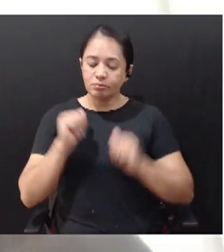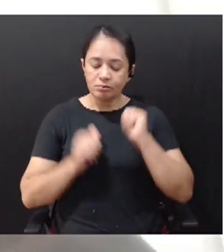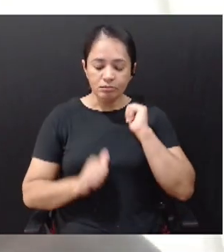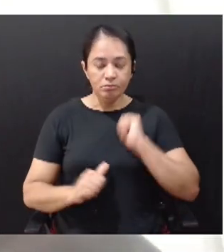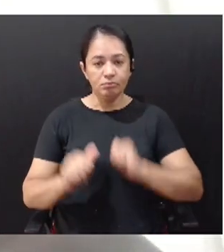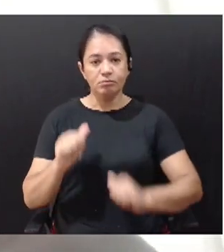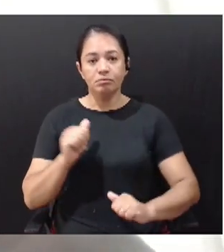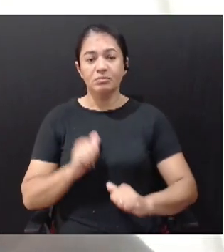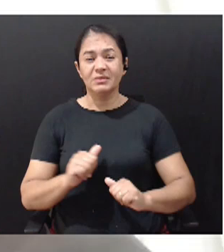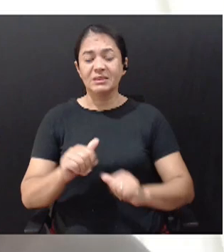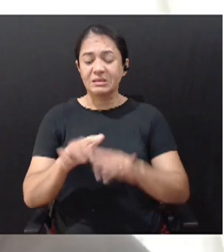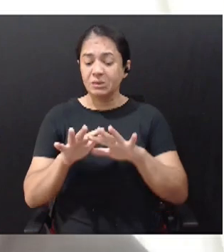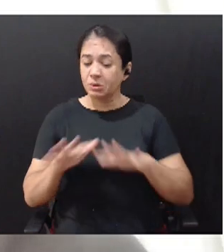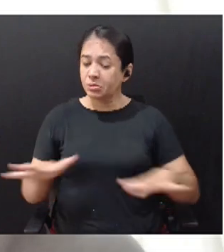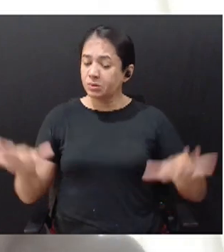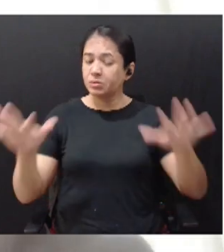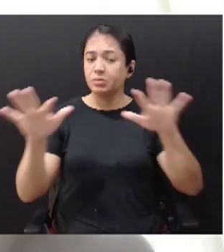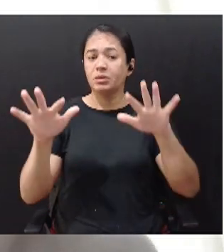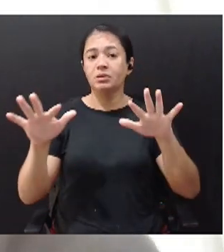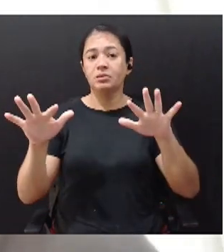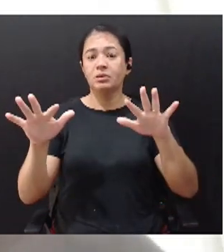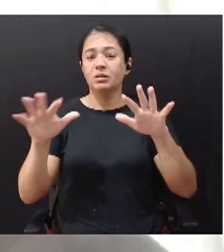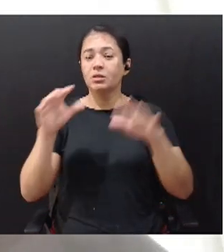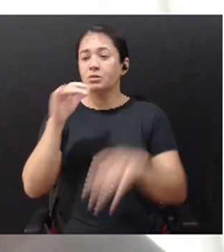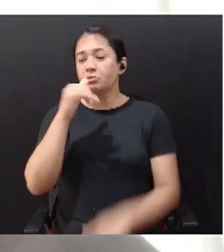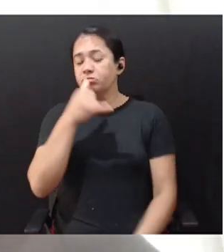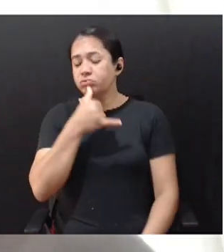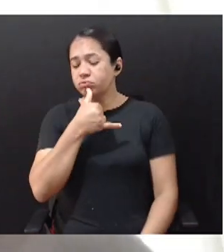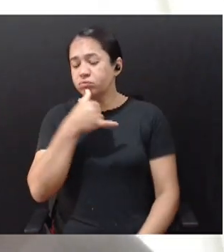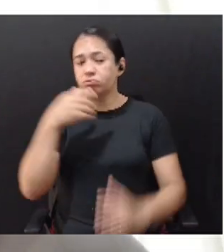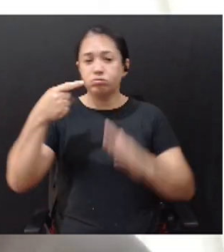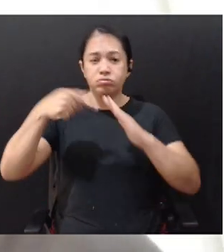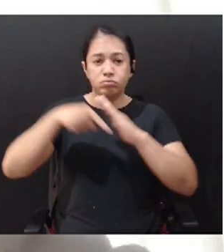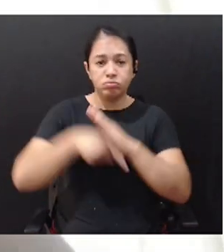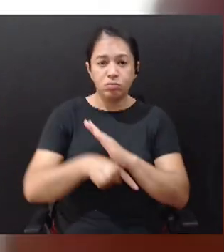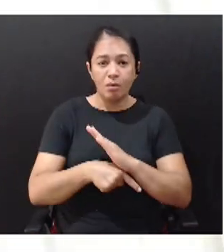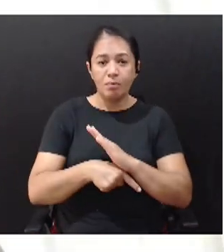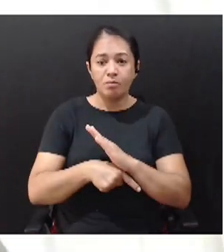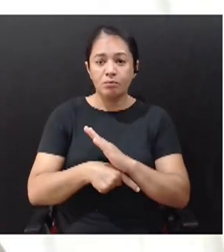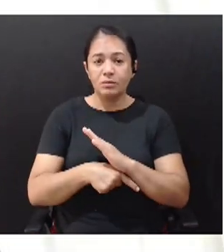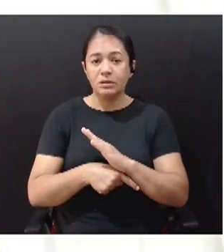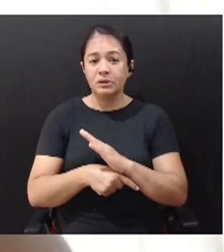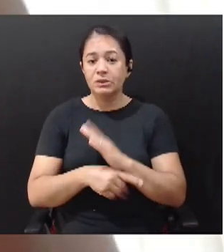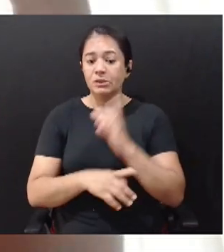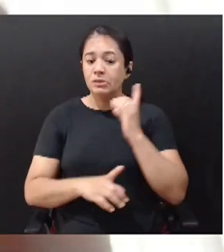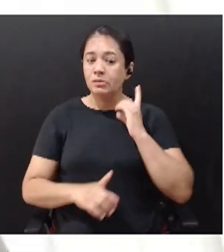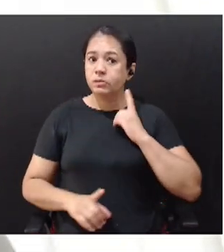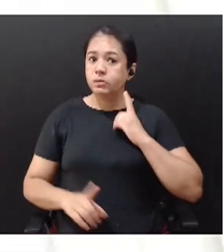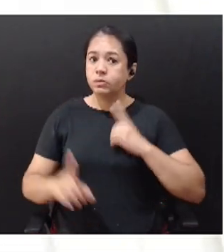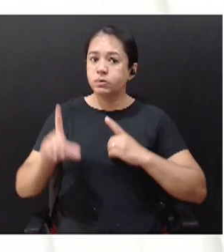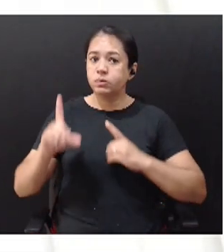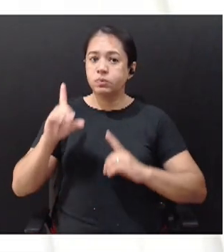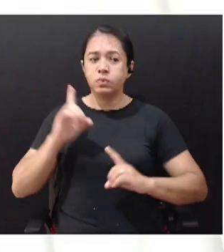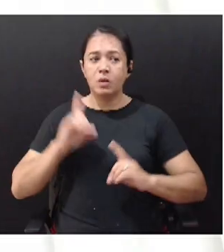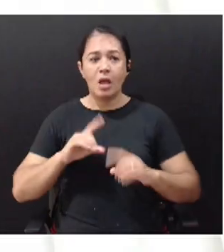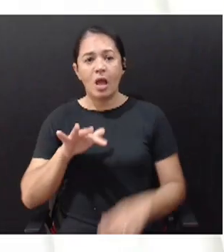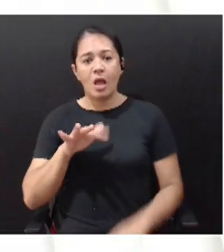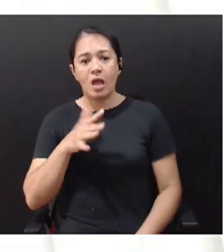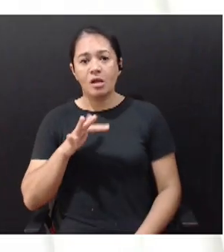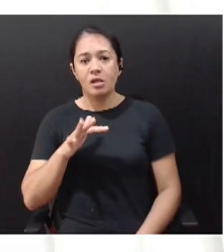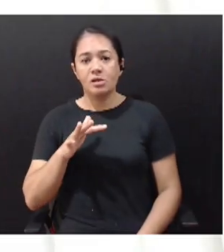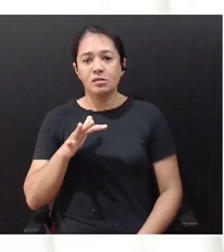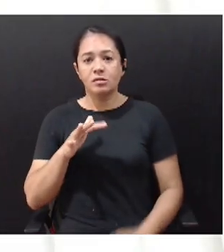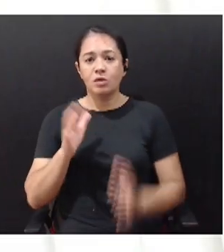generalizada, uma tristeza profunda, uma depressão, né? Muitas vezes um conjunto